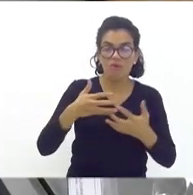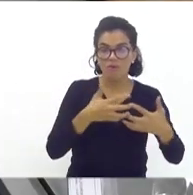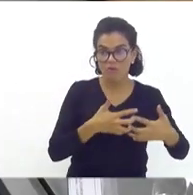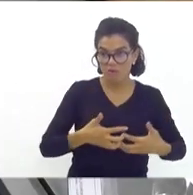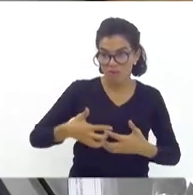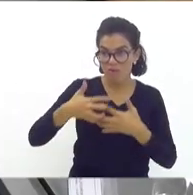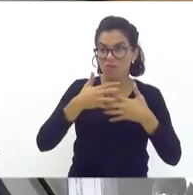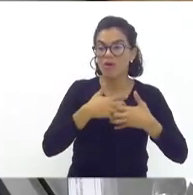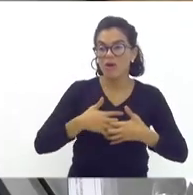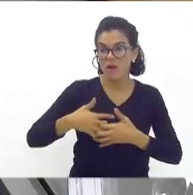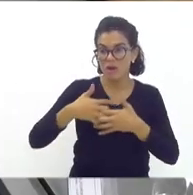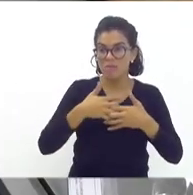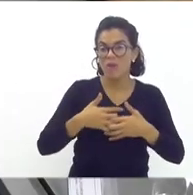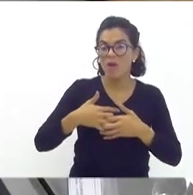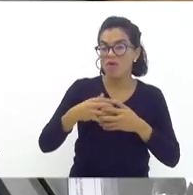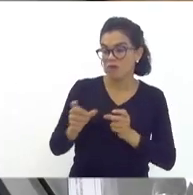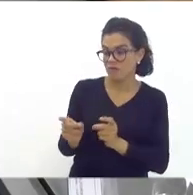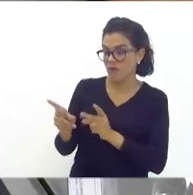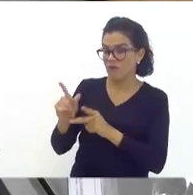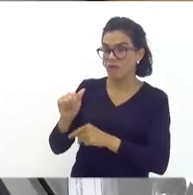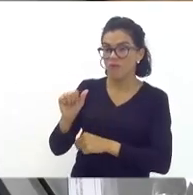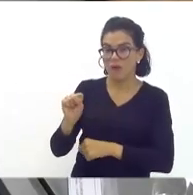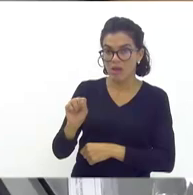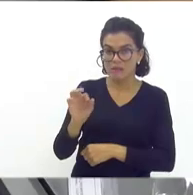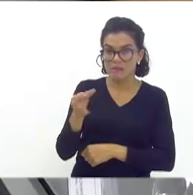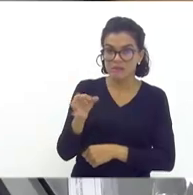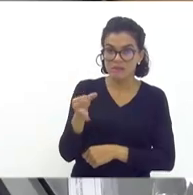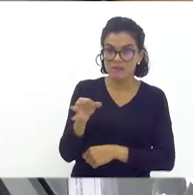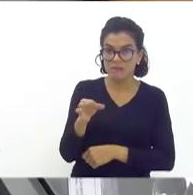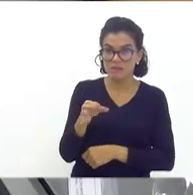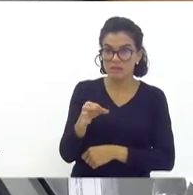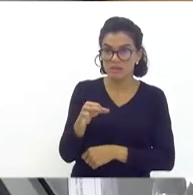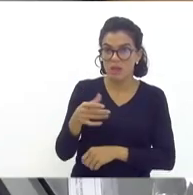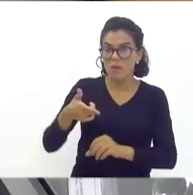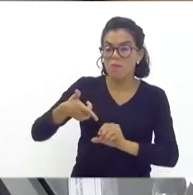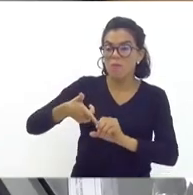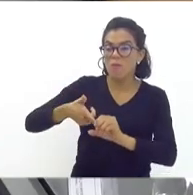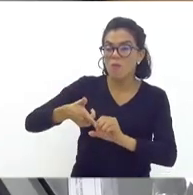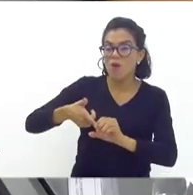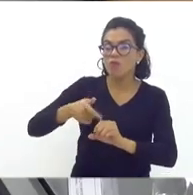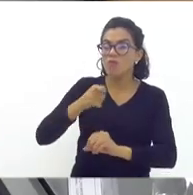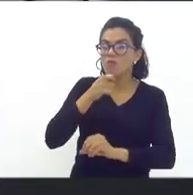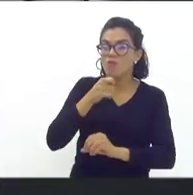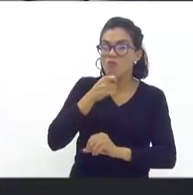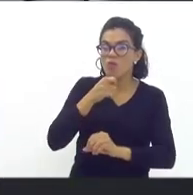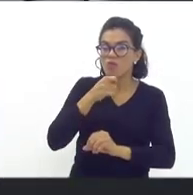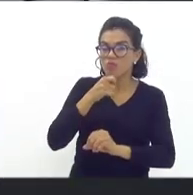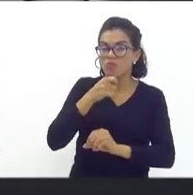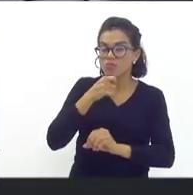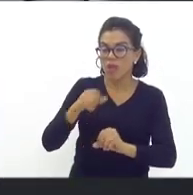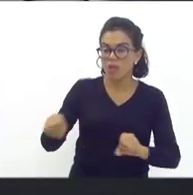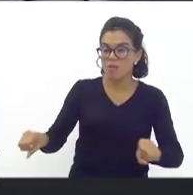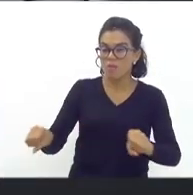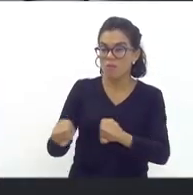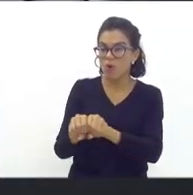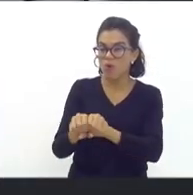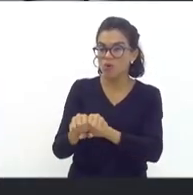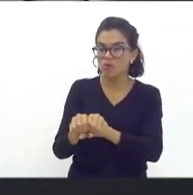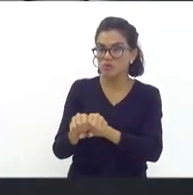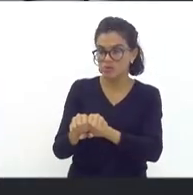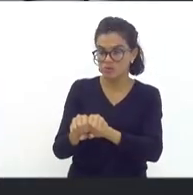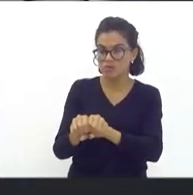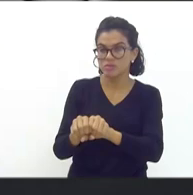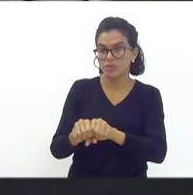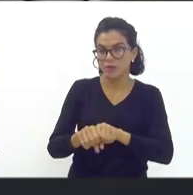carretas que se posicionam lá para vender o gás isso no caso do esporte que não tem ligação direta direto lá Norte